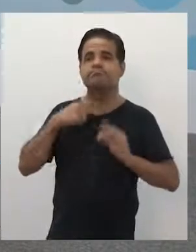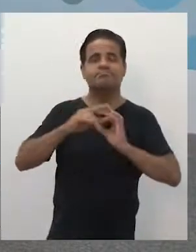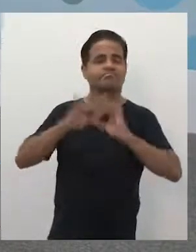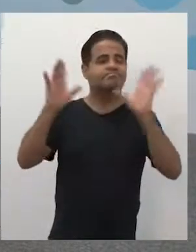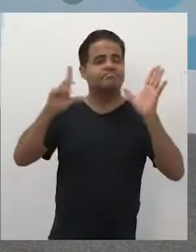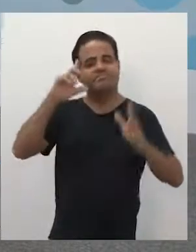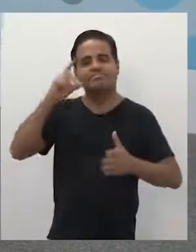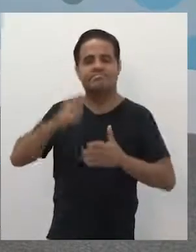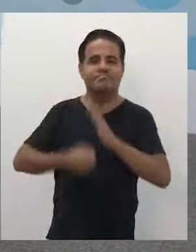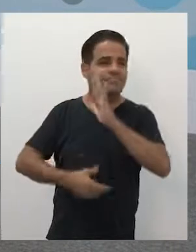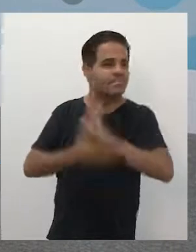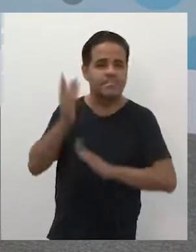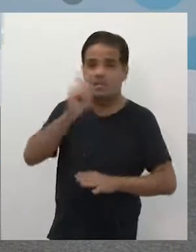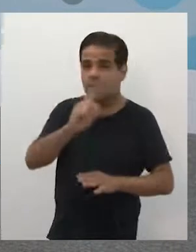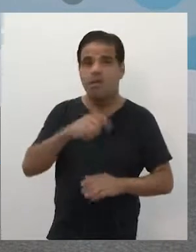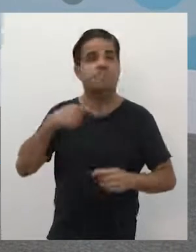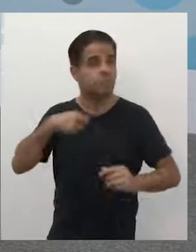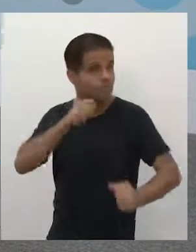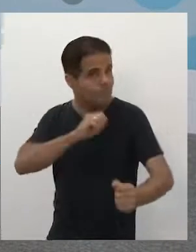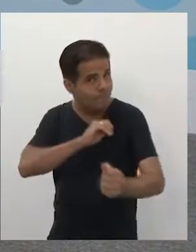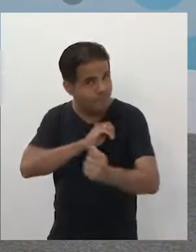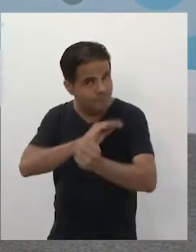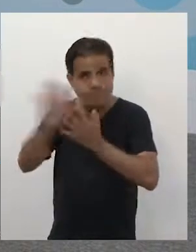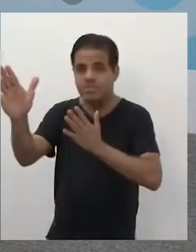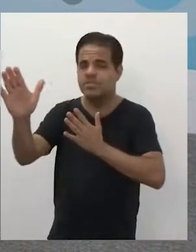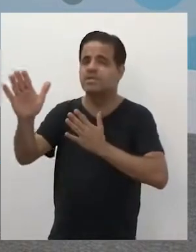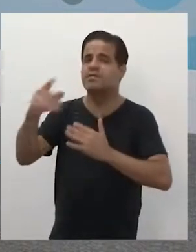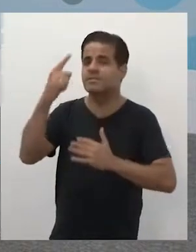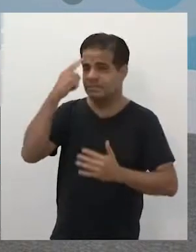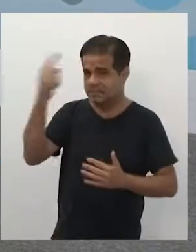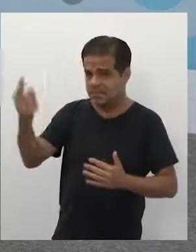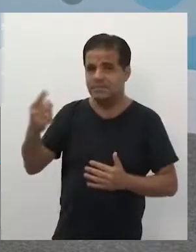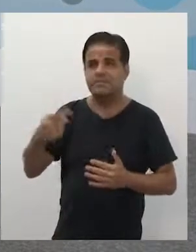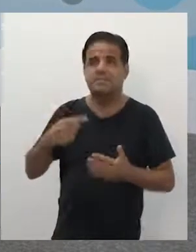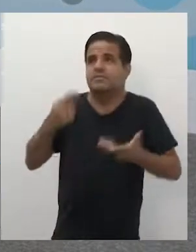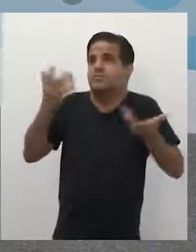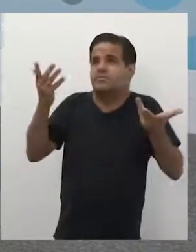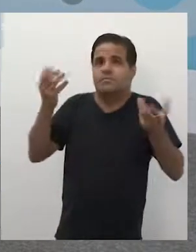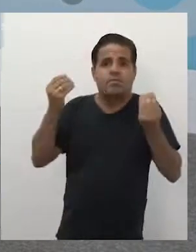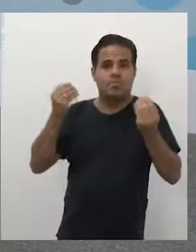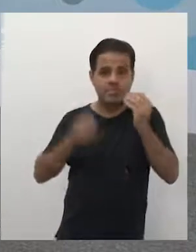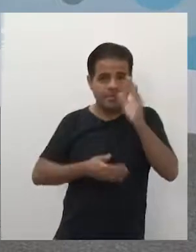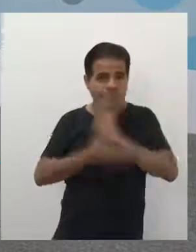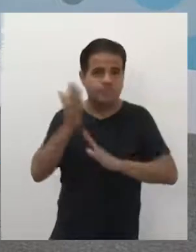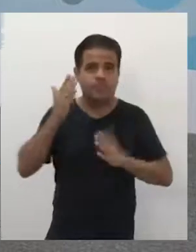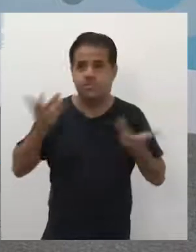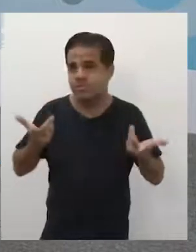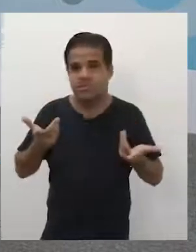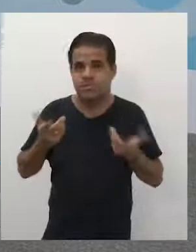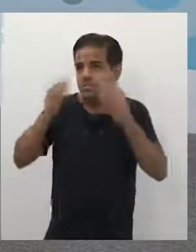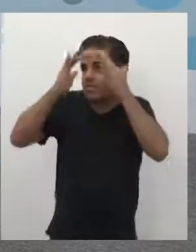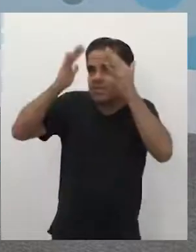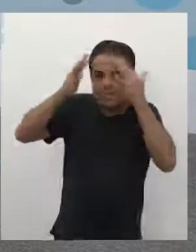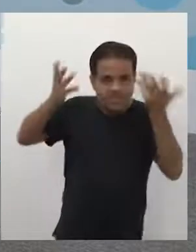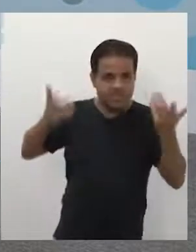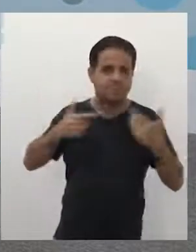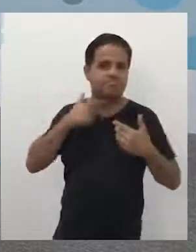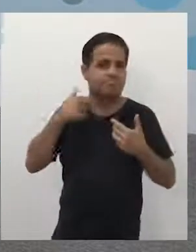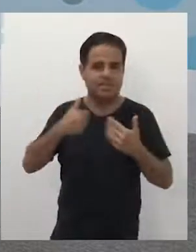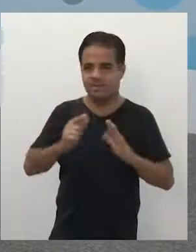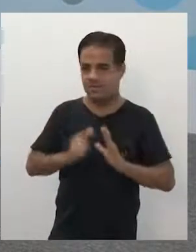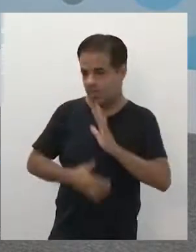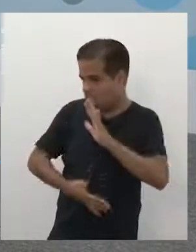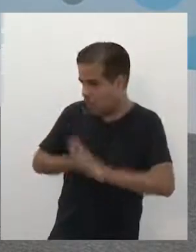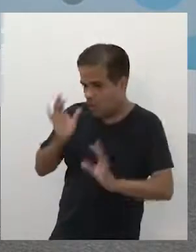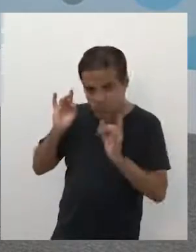né, coitados. isso. E fugir, então você imagina aquela cena horrorosa, porque ninguém foge, né? Verdade, Você Elaine. foge